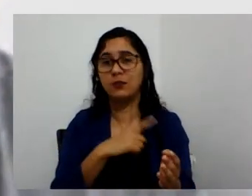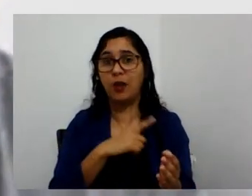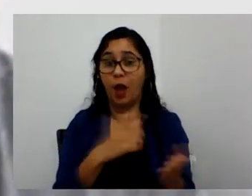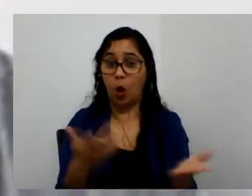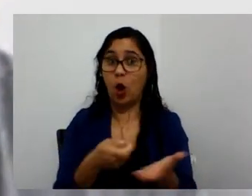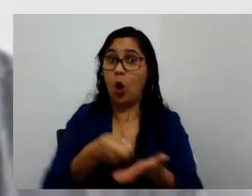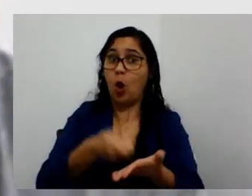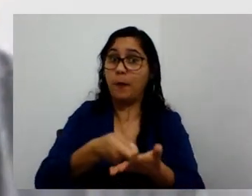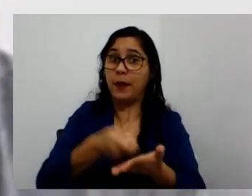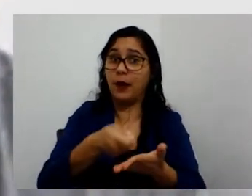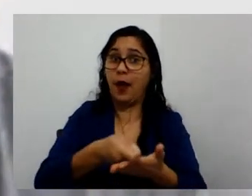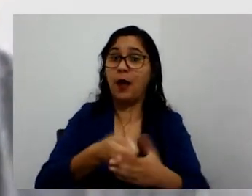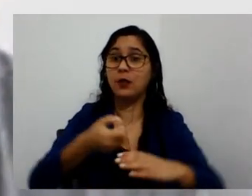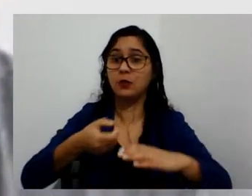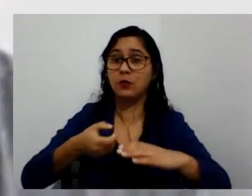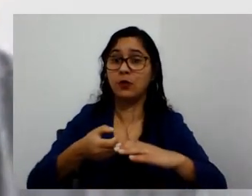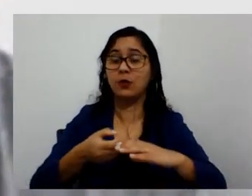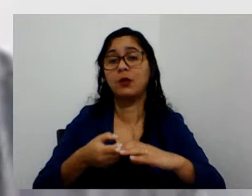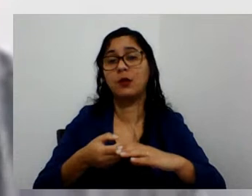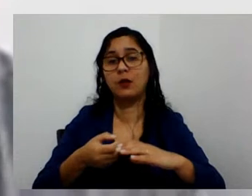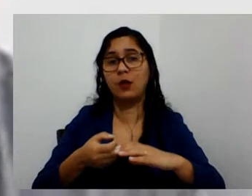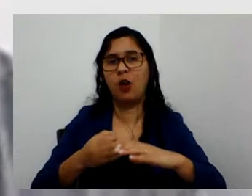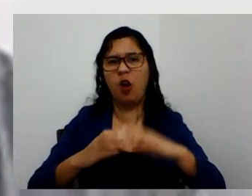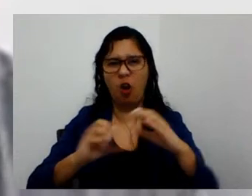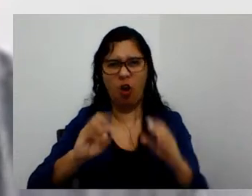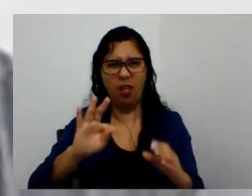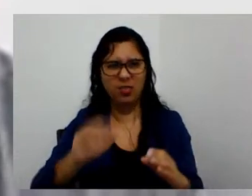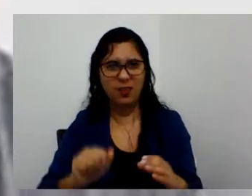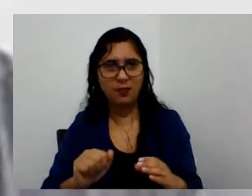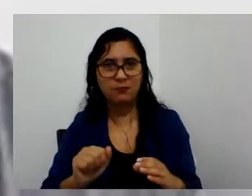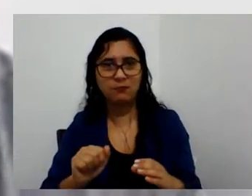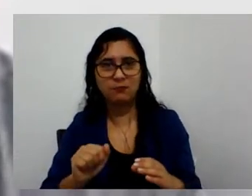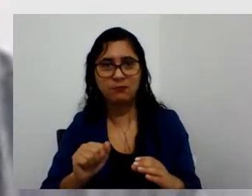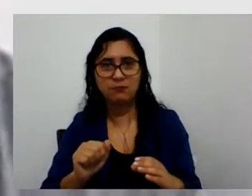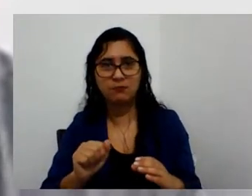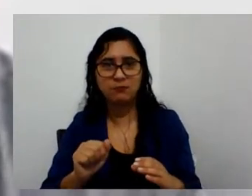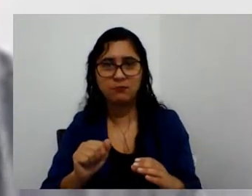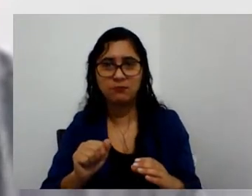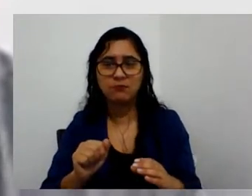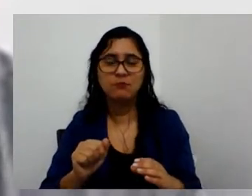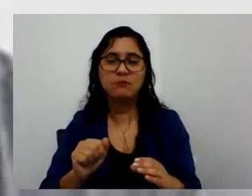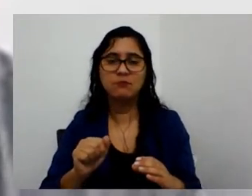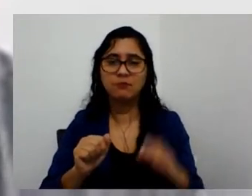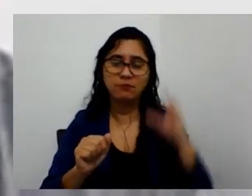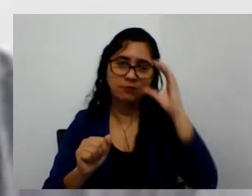obrigatoriedade das cotas, mais os programas,